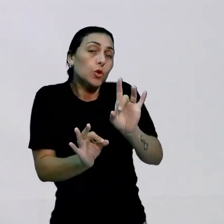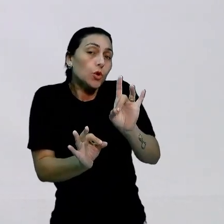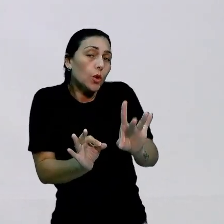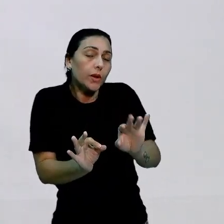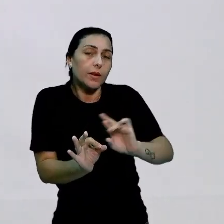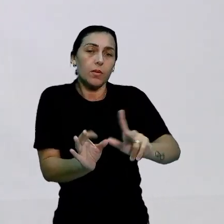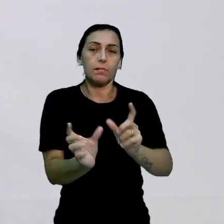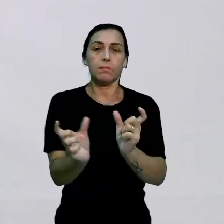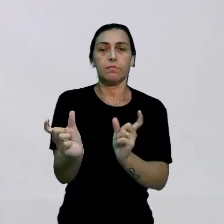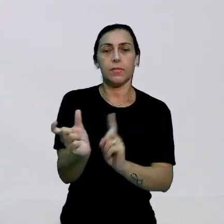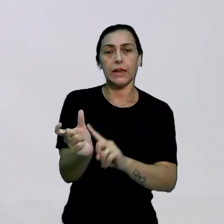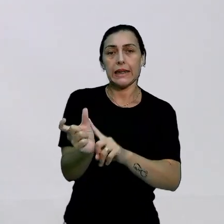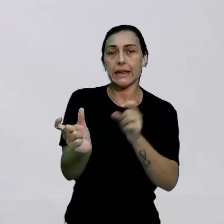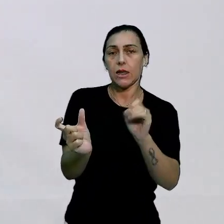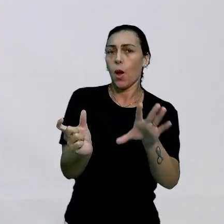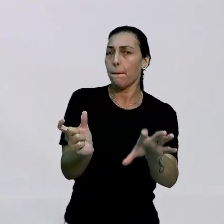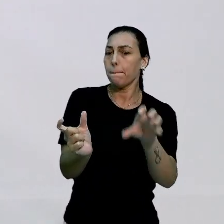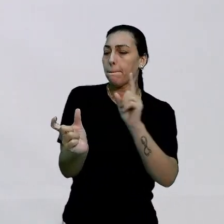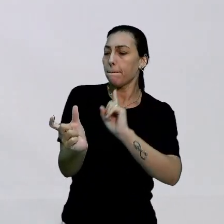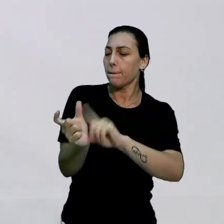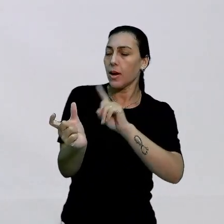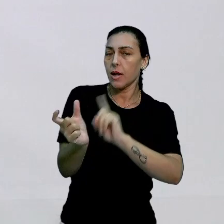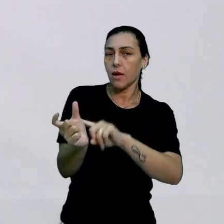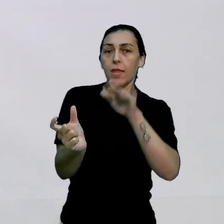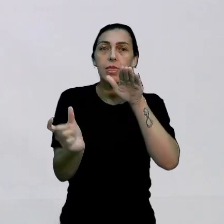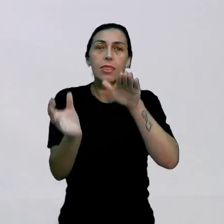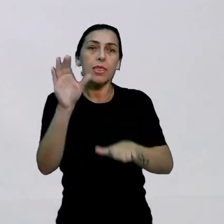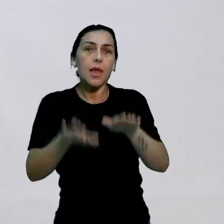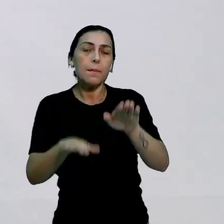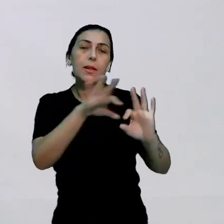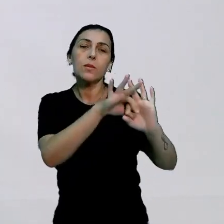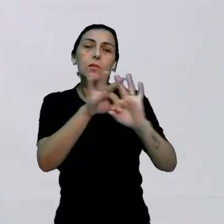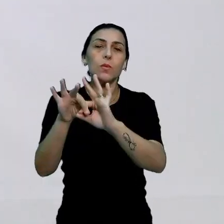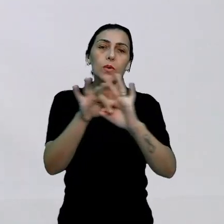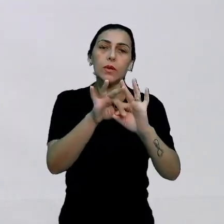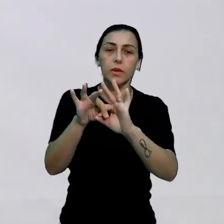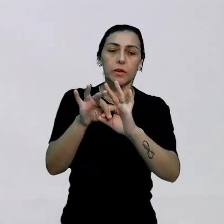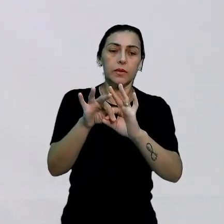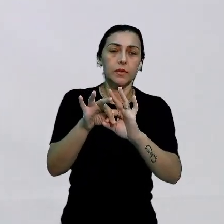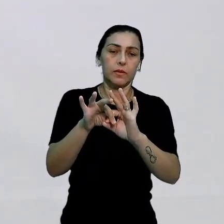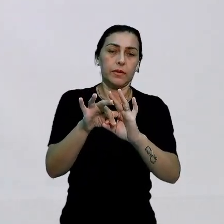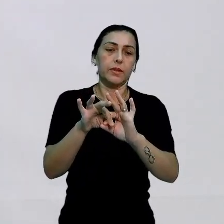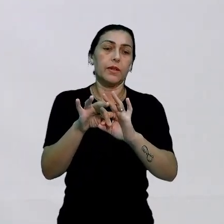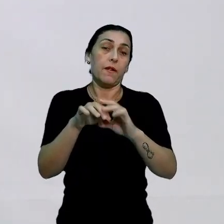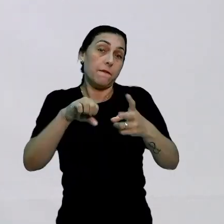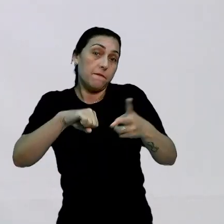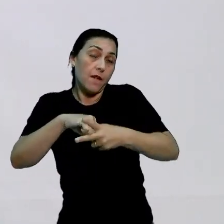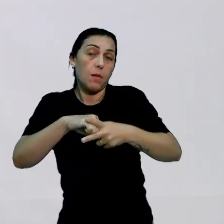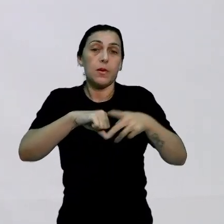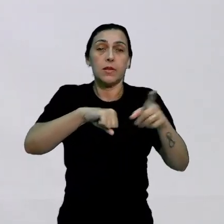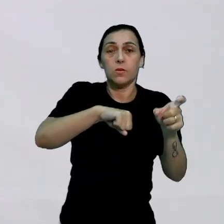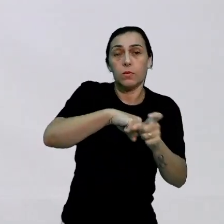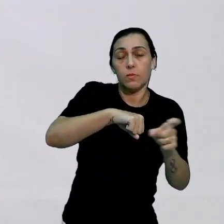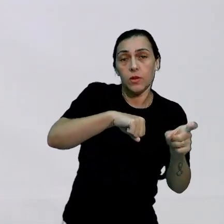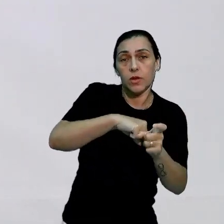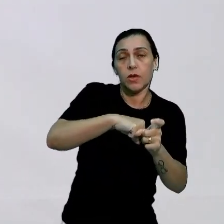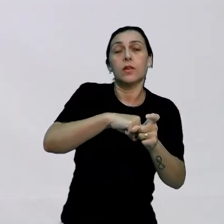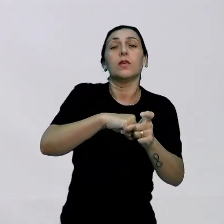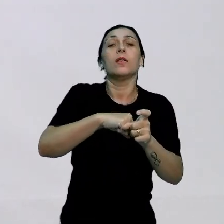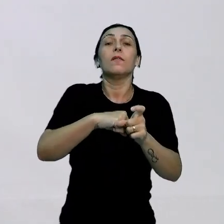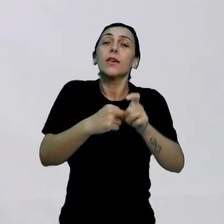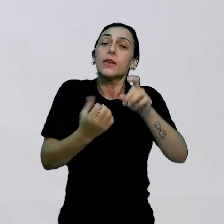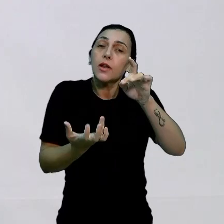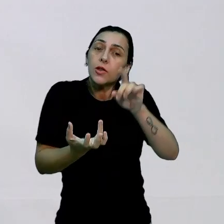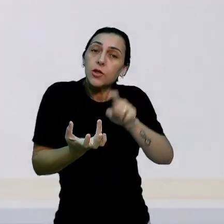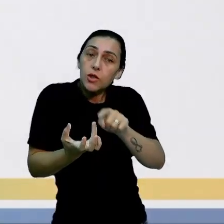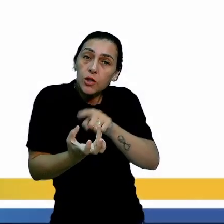palavra. Porque se eu pegar só a palavra, uma palavra, dependendo do contexto onde ela é inserida, às vezes ela vai ser verbo, vai ser substantivo, vai ser adjetivo.